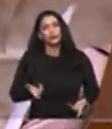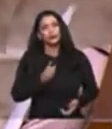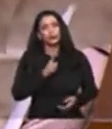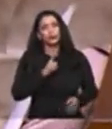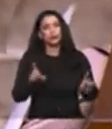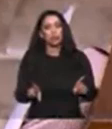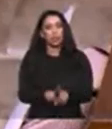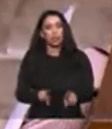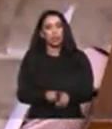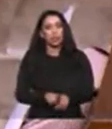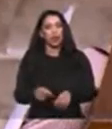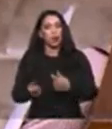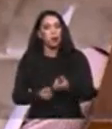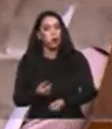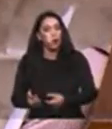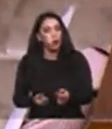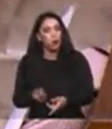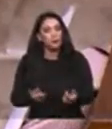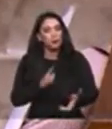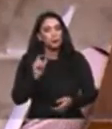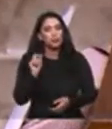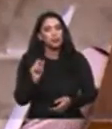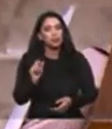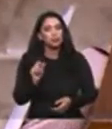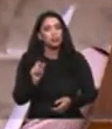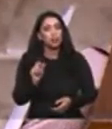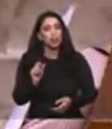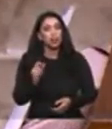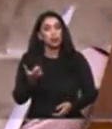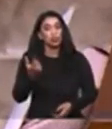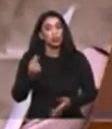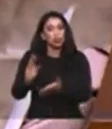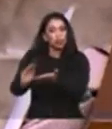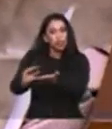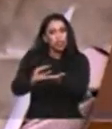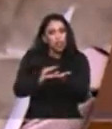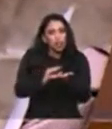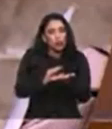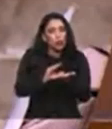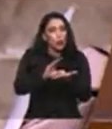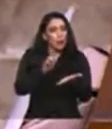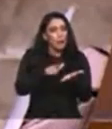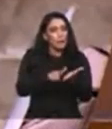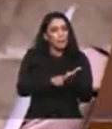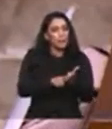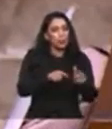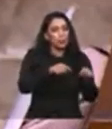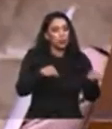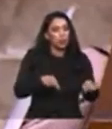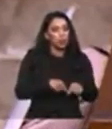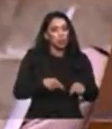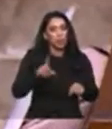a lavagem de dinheiro por meio de retirada de valores em espécie no escritório de Youssef por